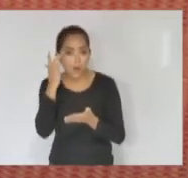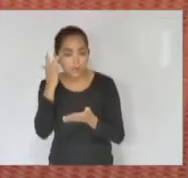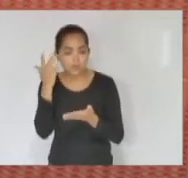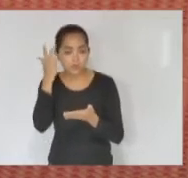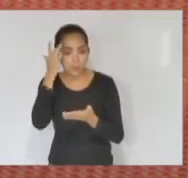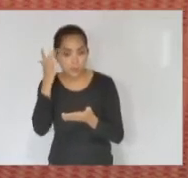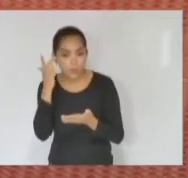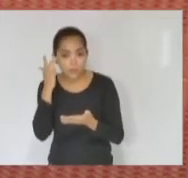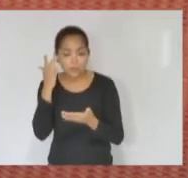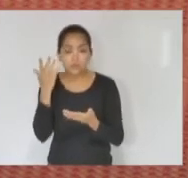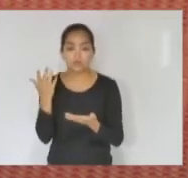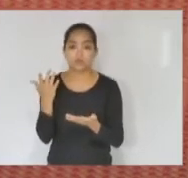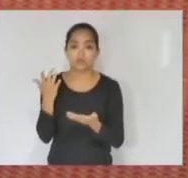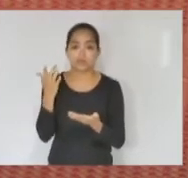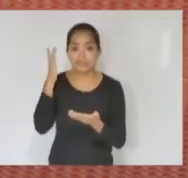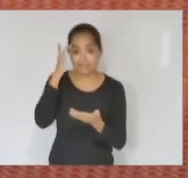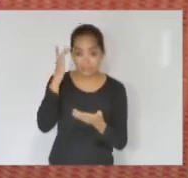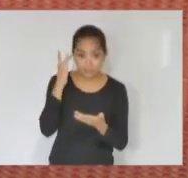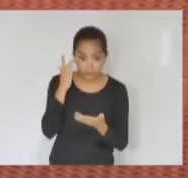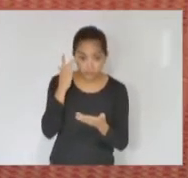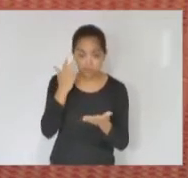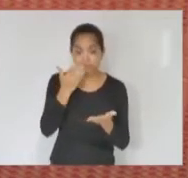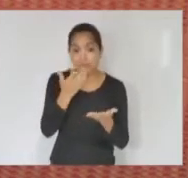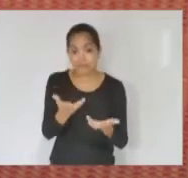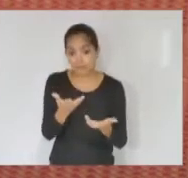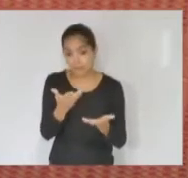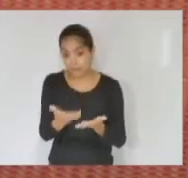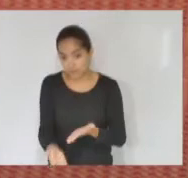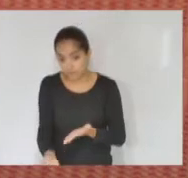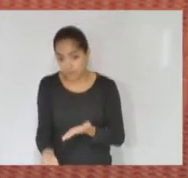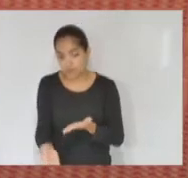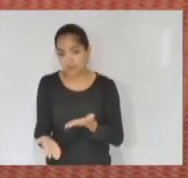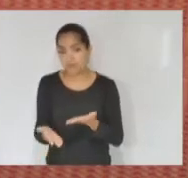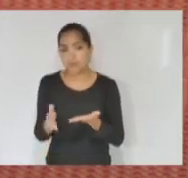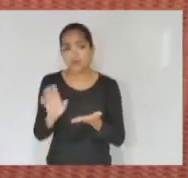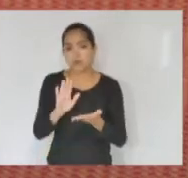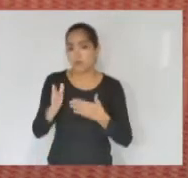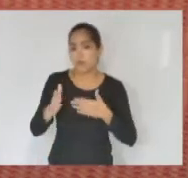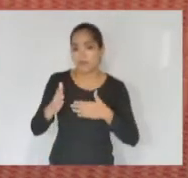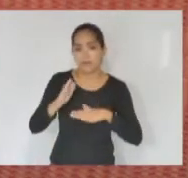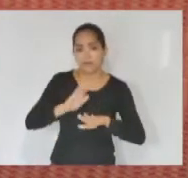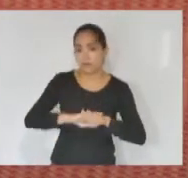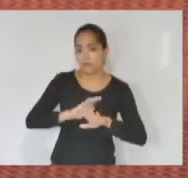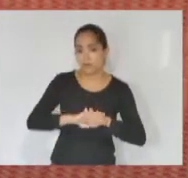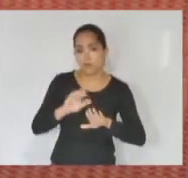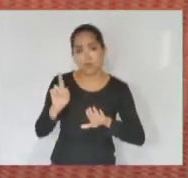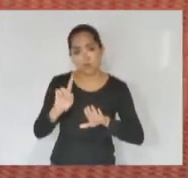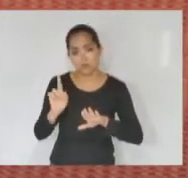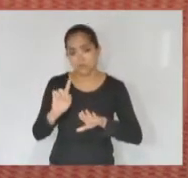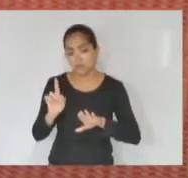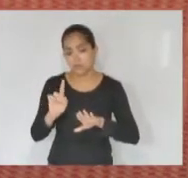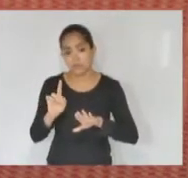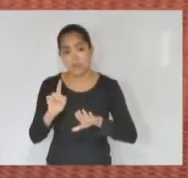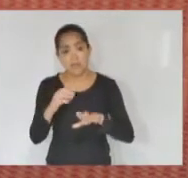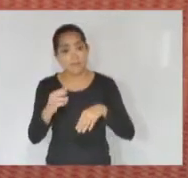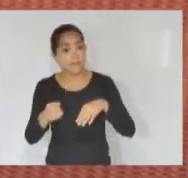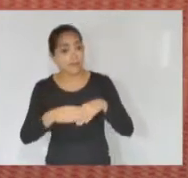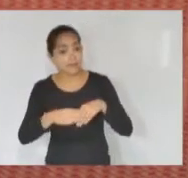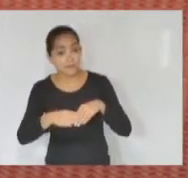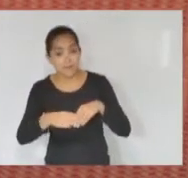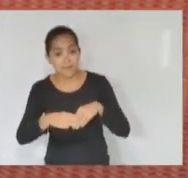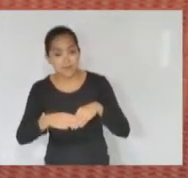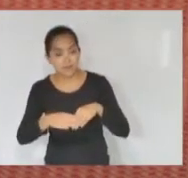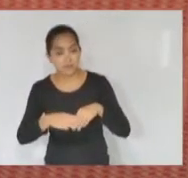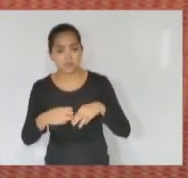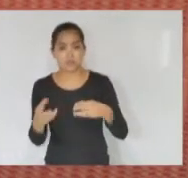eu acho. Quem achou quer perder. Já não é mais uma questão ideológica, é uma questão matemática. Tanto